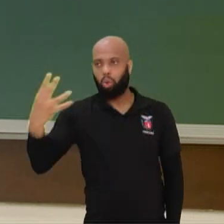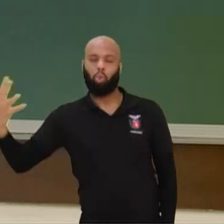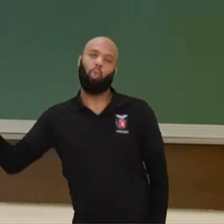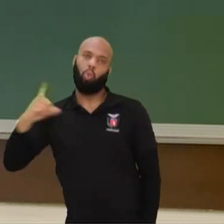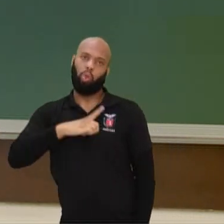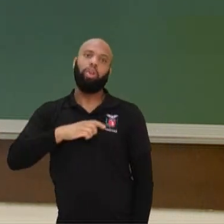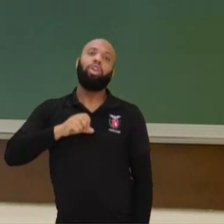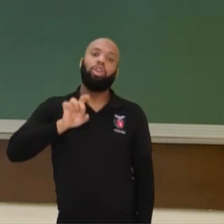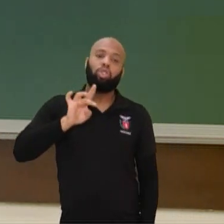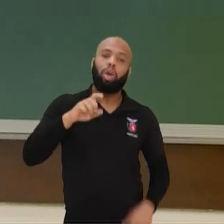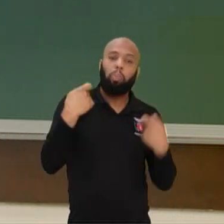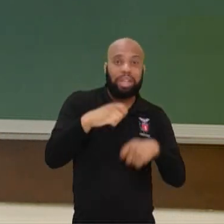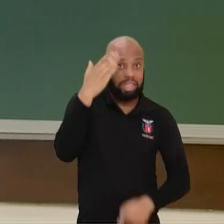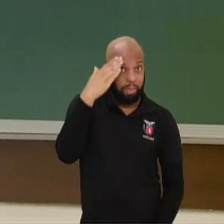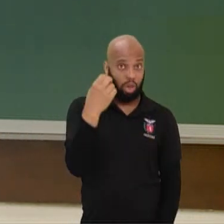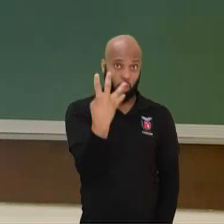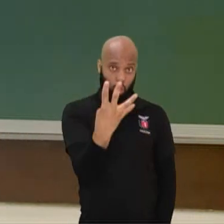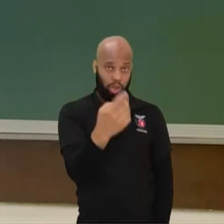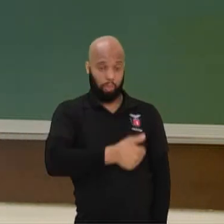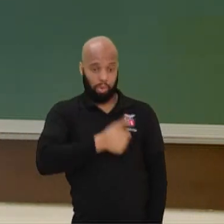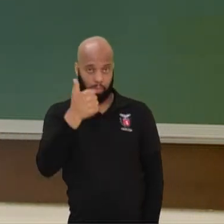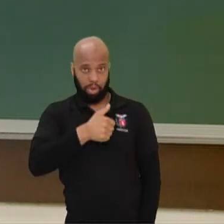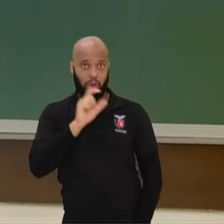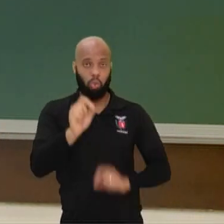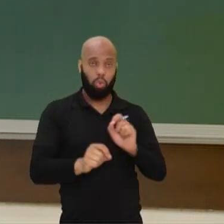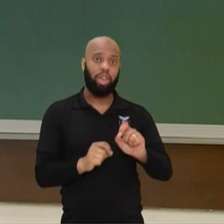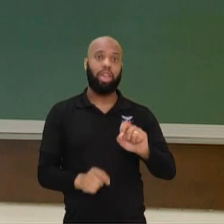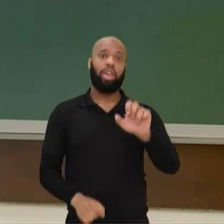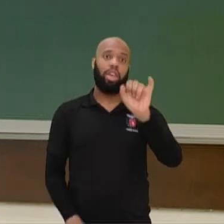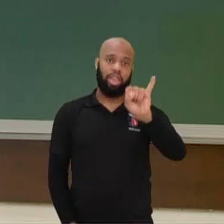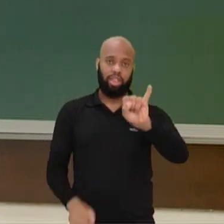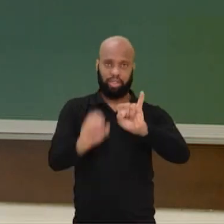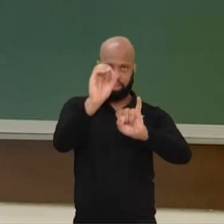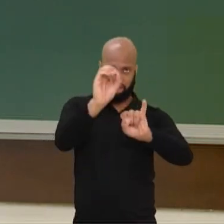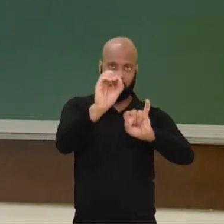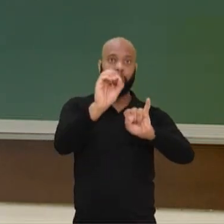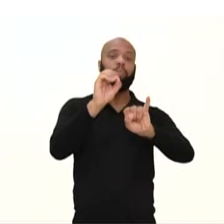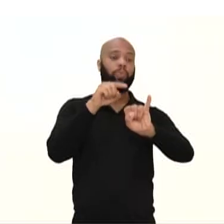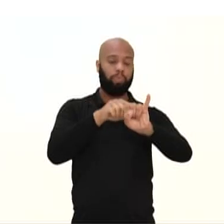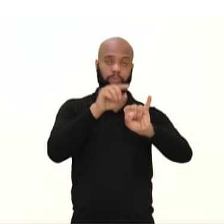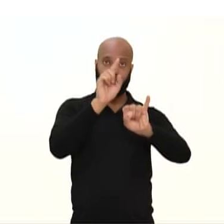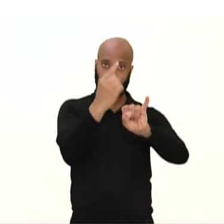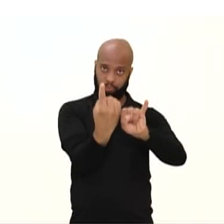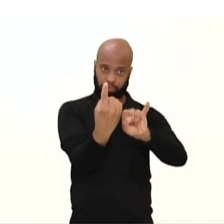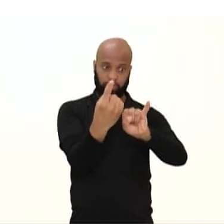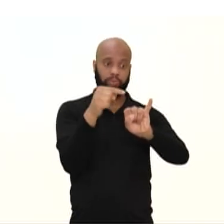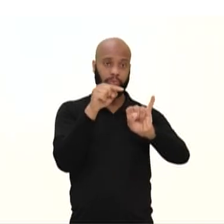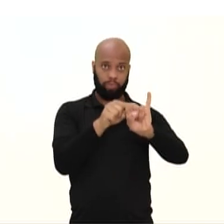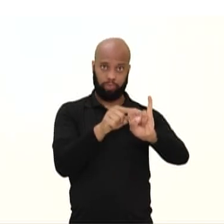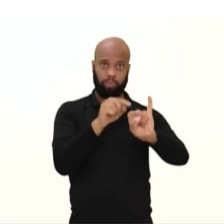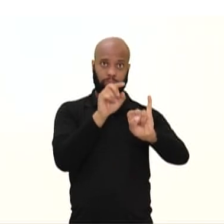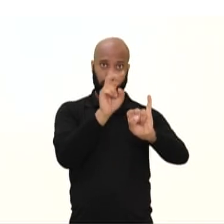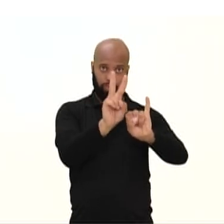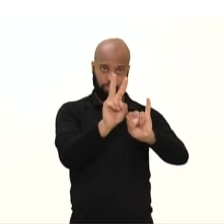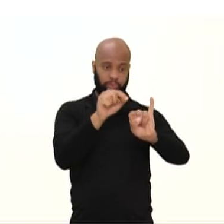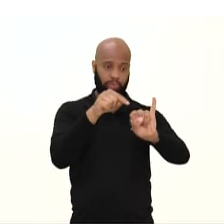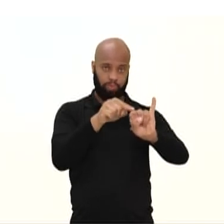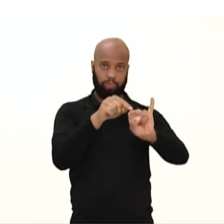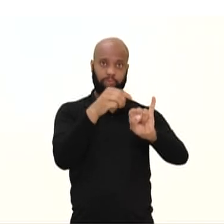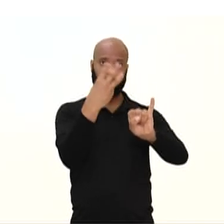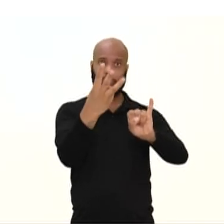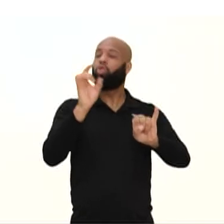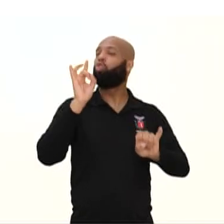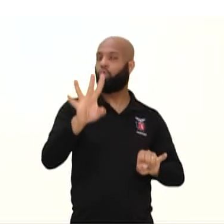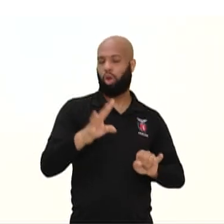preciso saber os 4 primeiros. 0, i elevado a 0, i elevado a 1, i elevado ao quadrado, i elevado ao cubo. Então, como que a